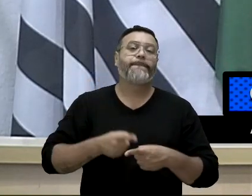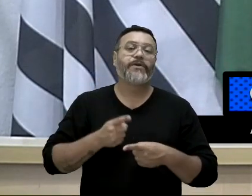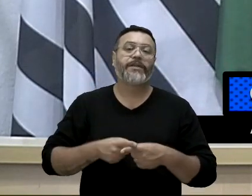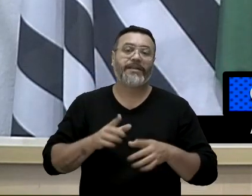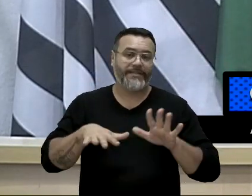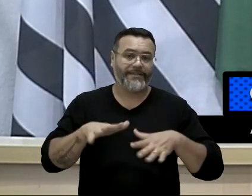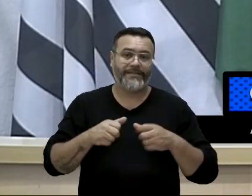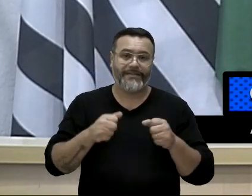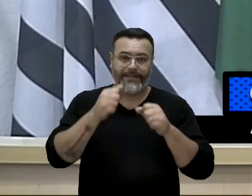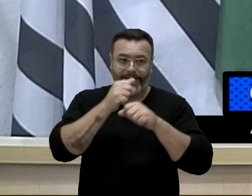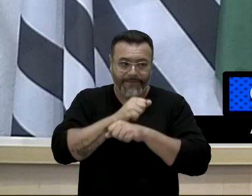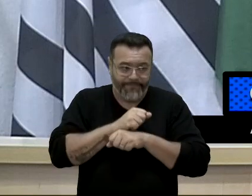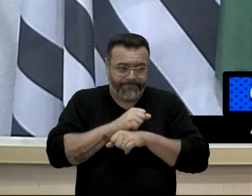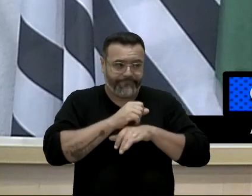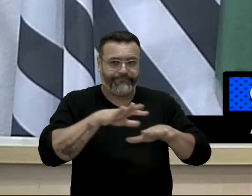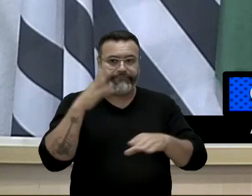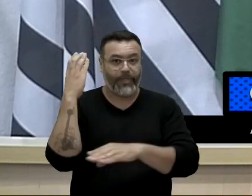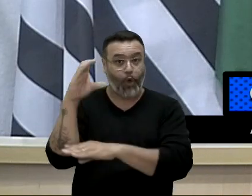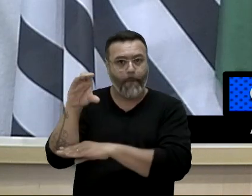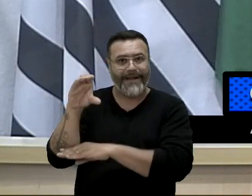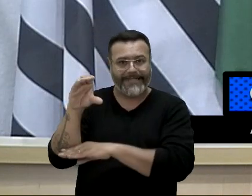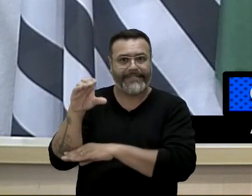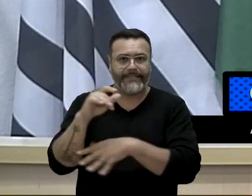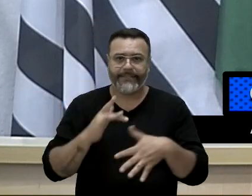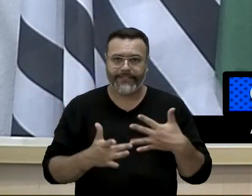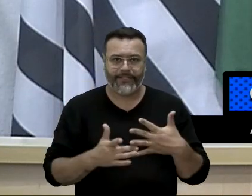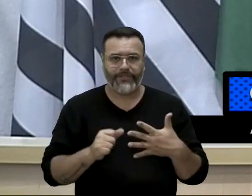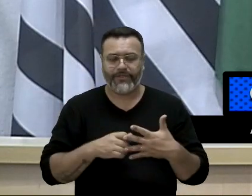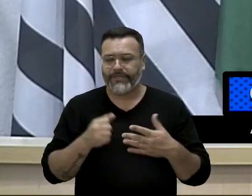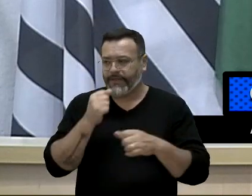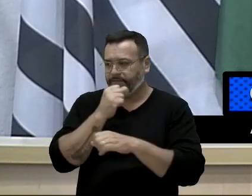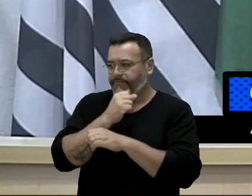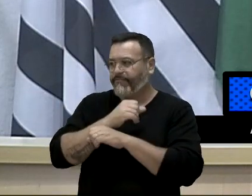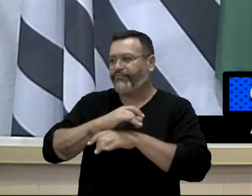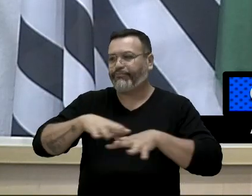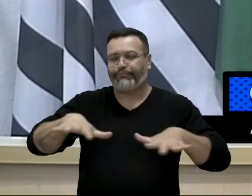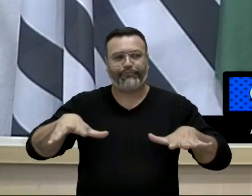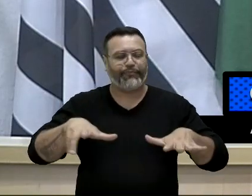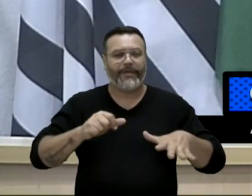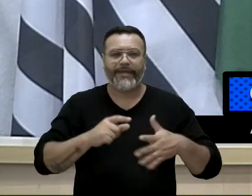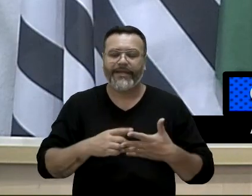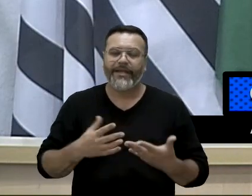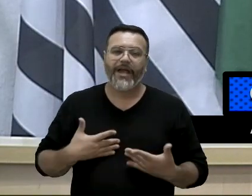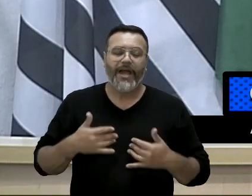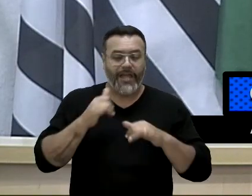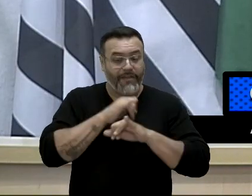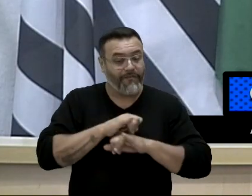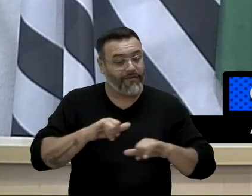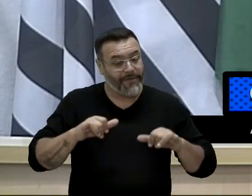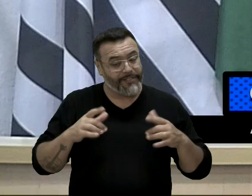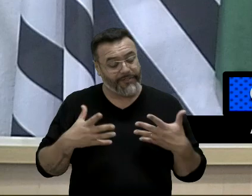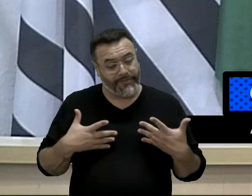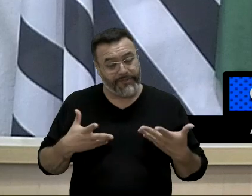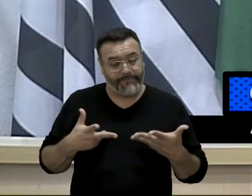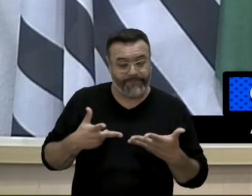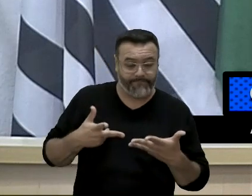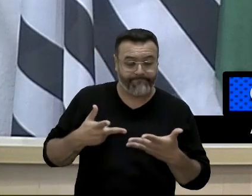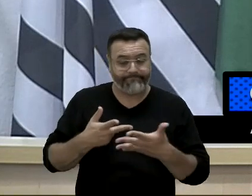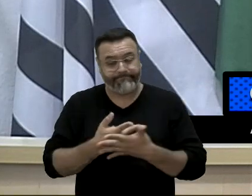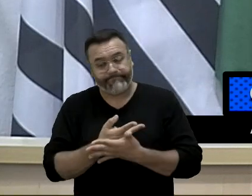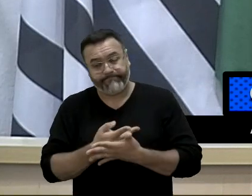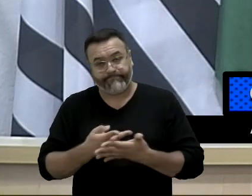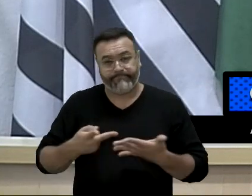questões equivocadas, né? Então eu precisava começar falando disso. Eu já falei aqui na tribuna algumas vezes